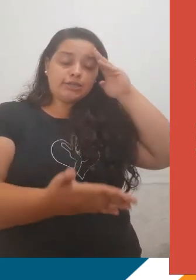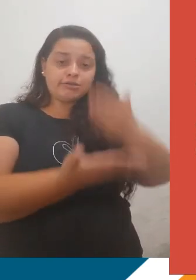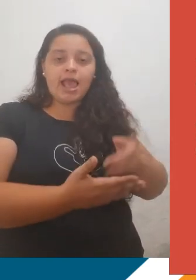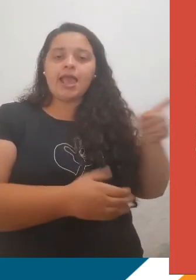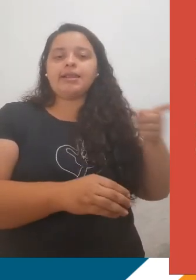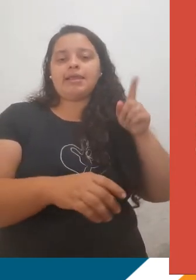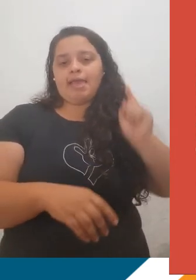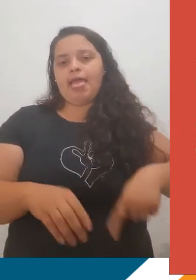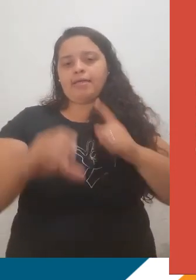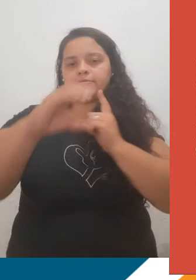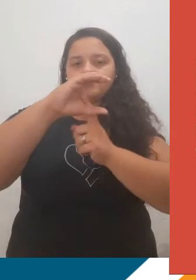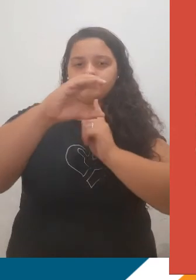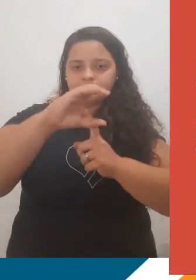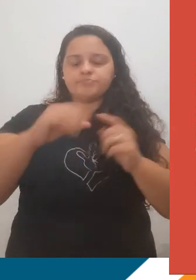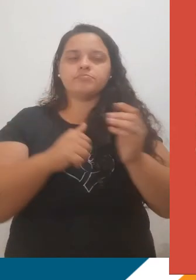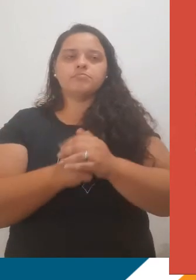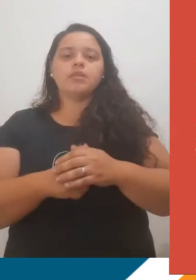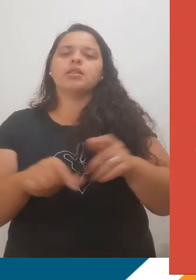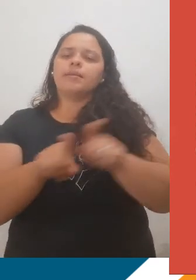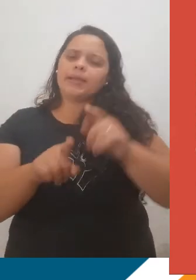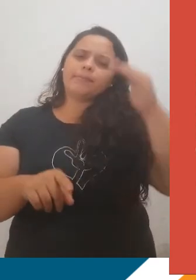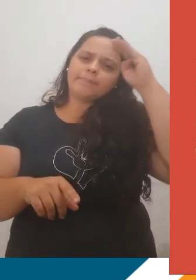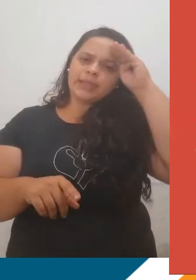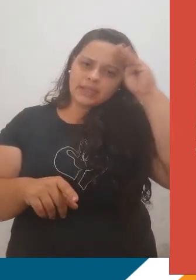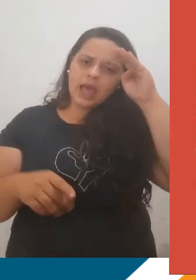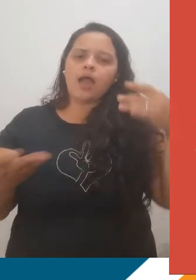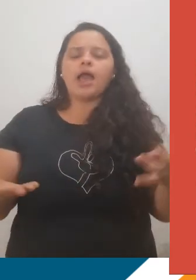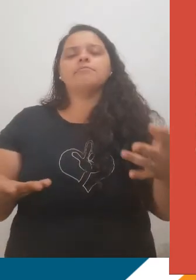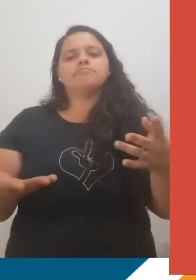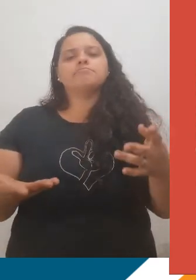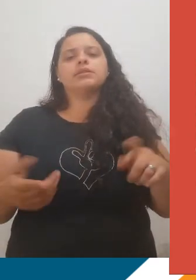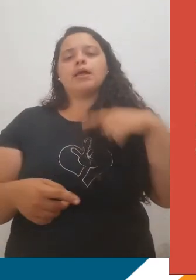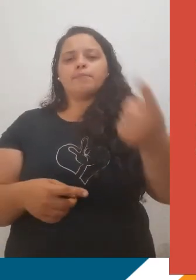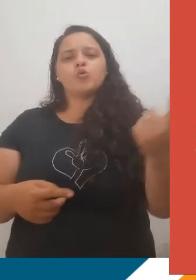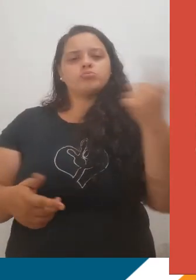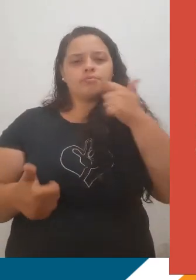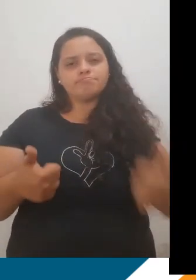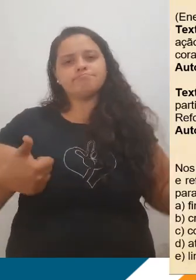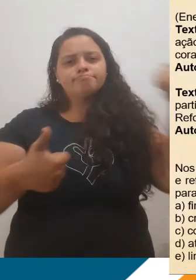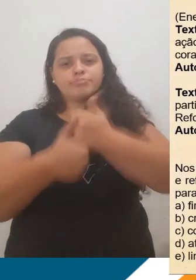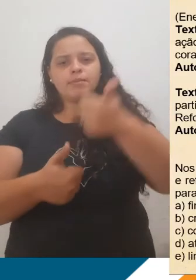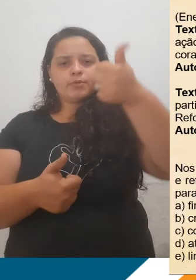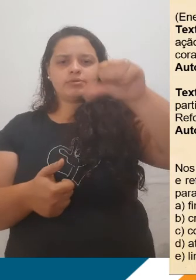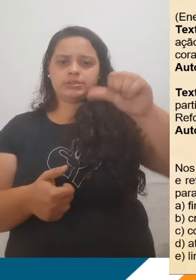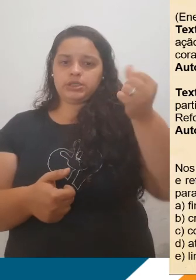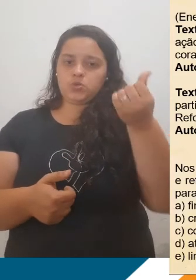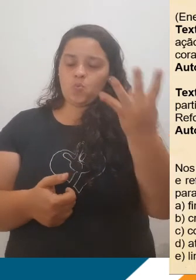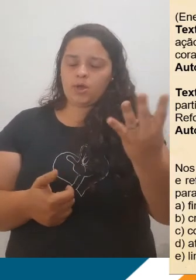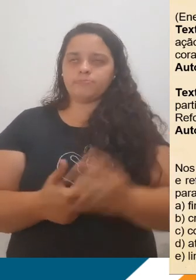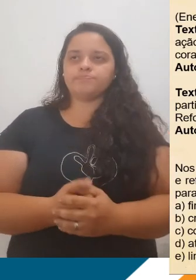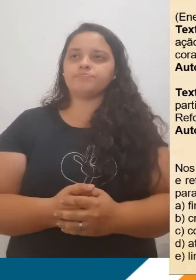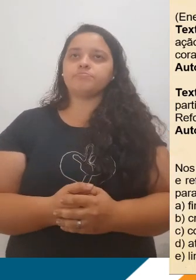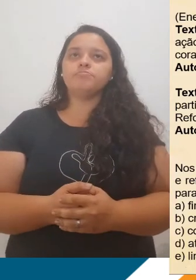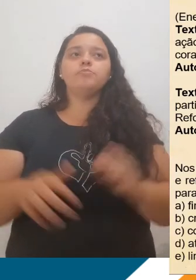classe média e dos militares, que vai culminar no golpe civil-militar de 1964. Olá, meu